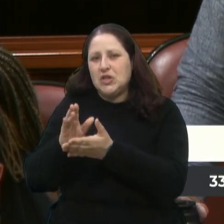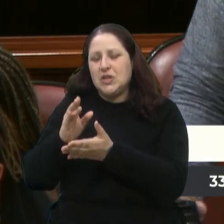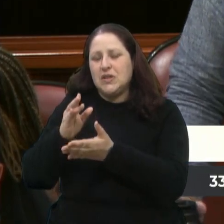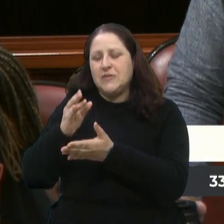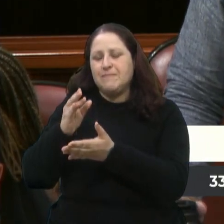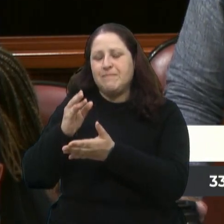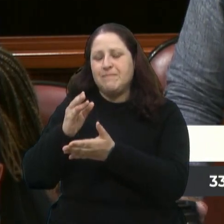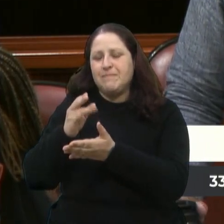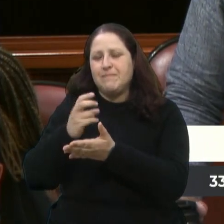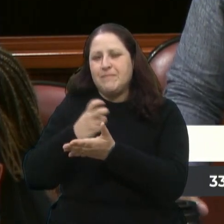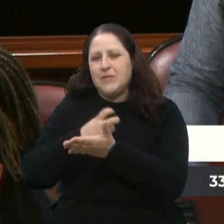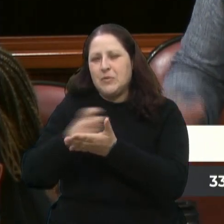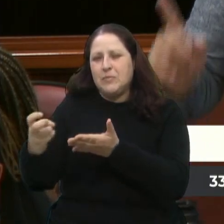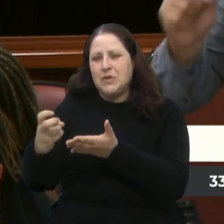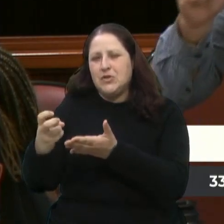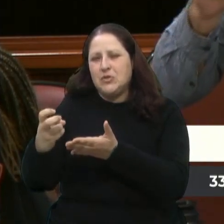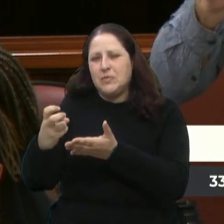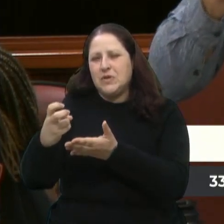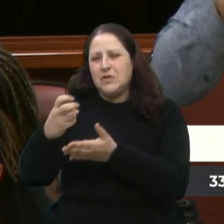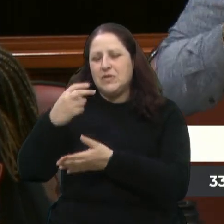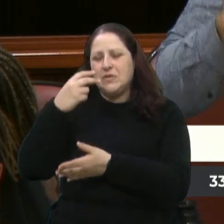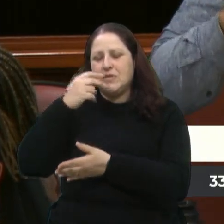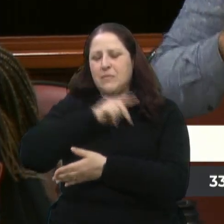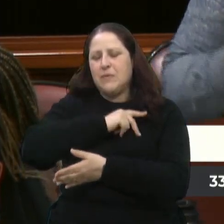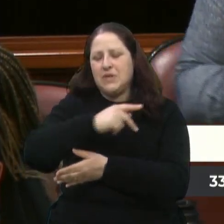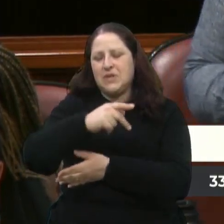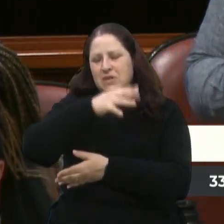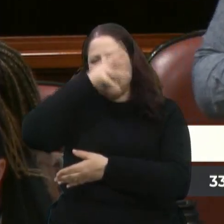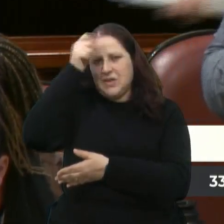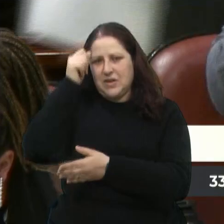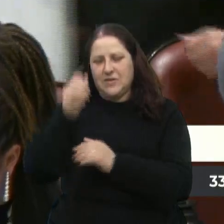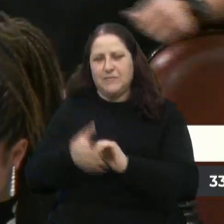referia, aí eu acho que se nós